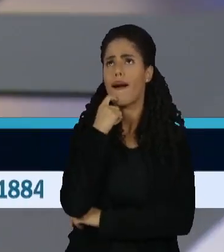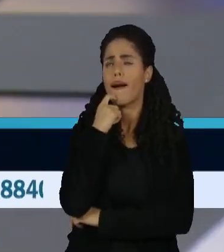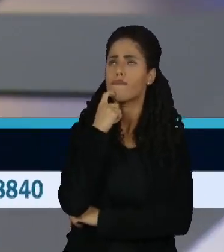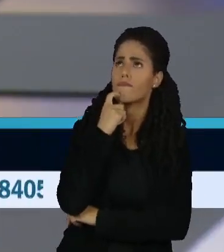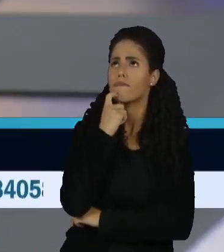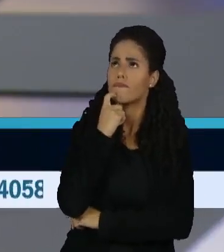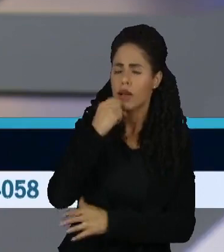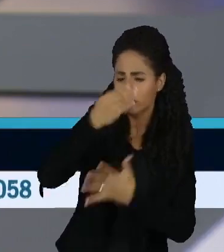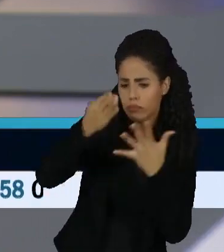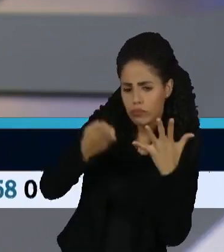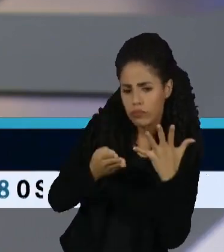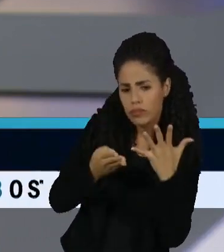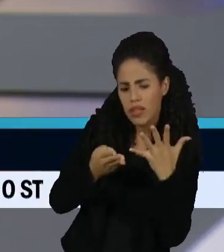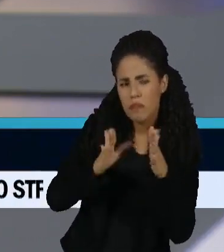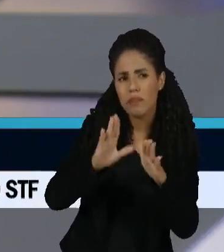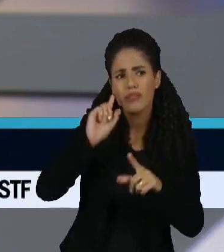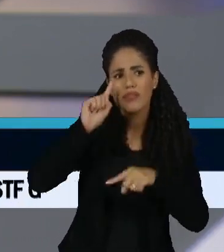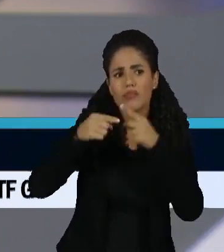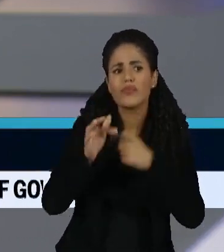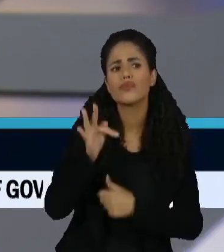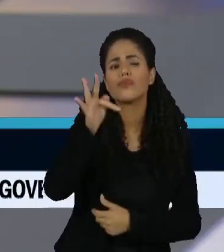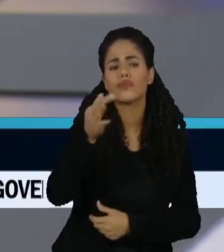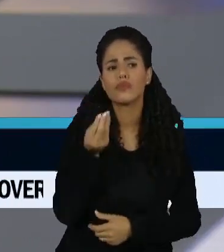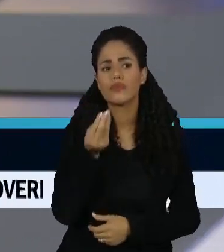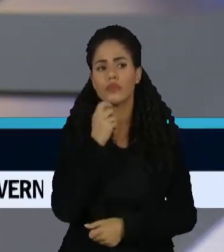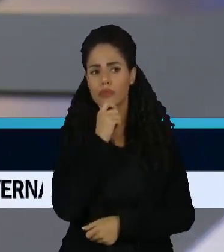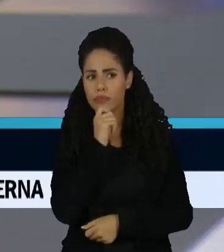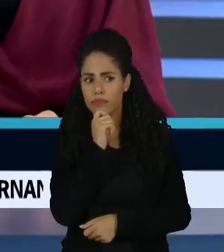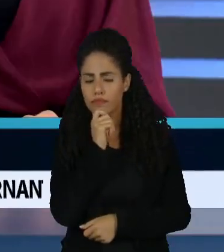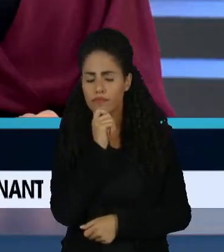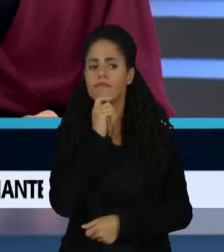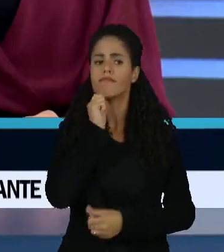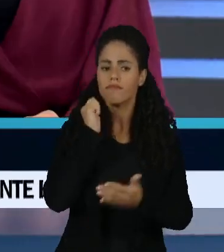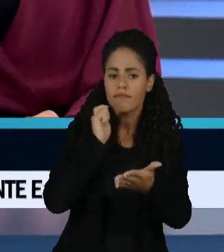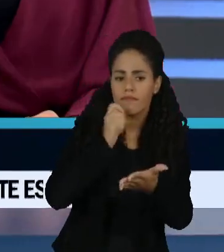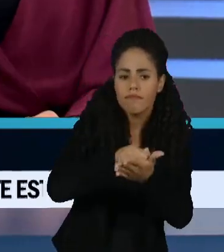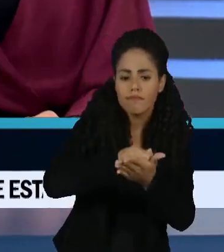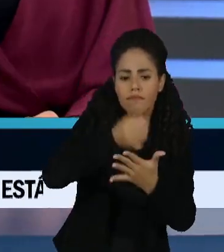vou ter frete. Esse frete vai ter o valor que eu preciso para pagar